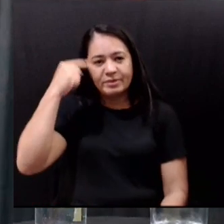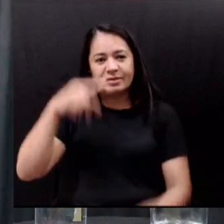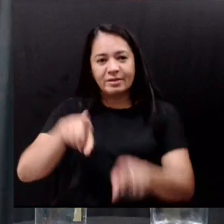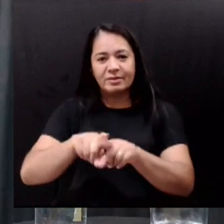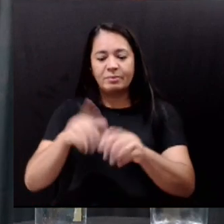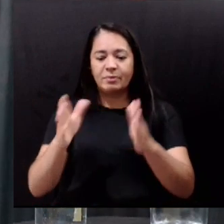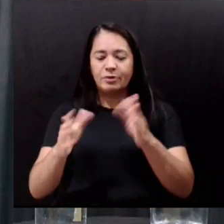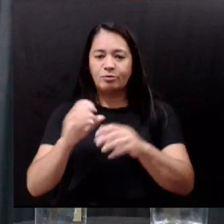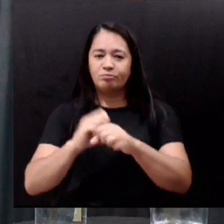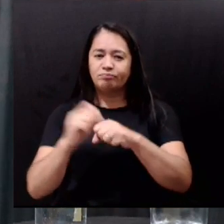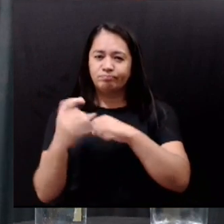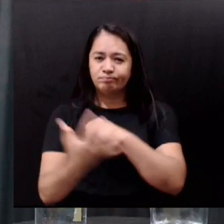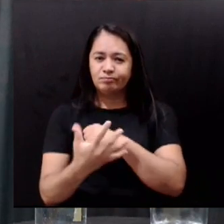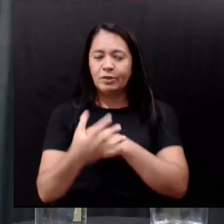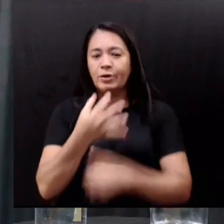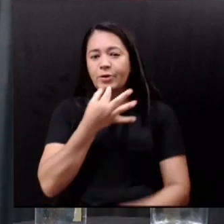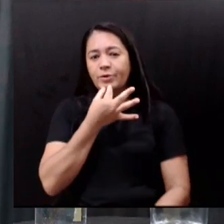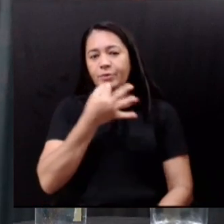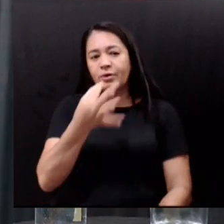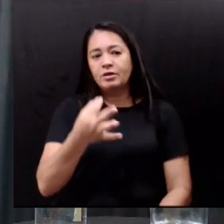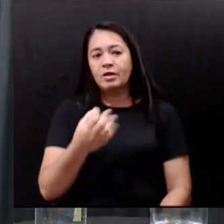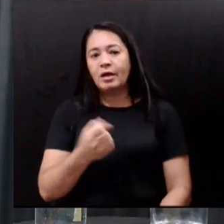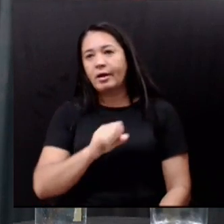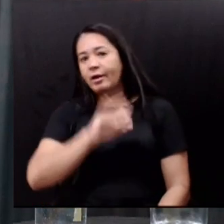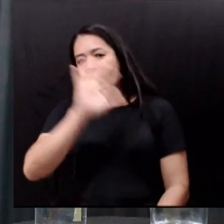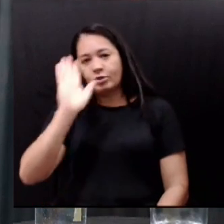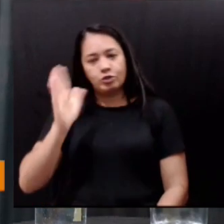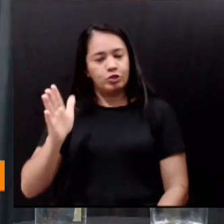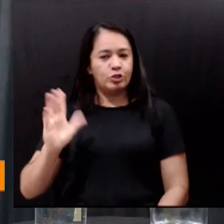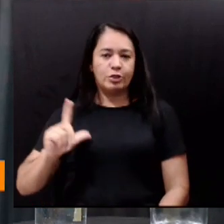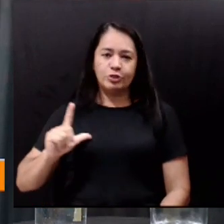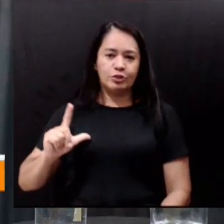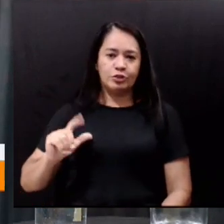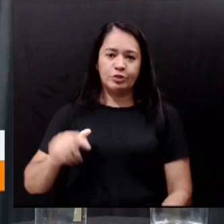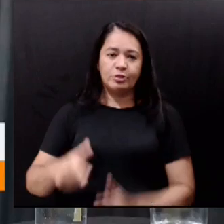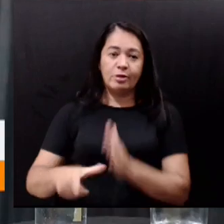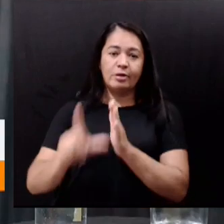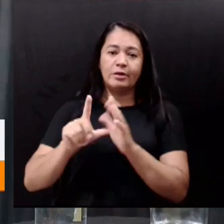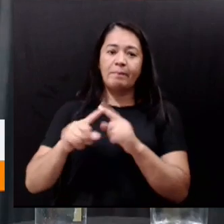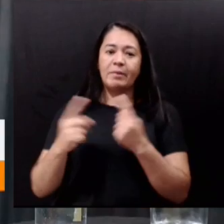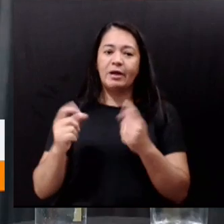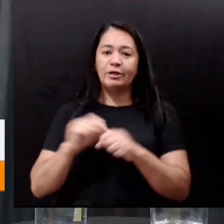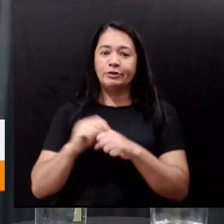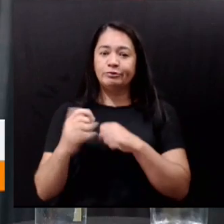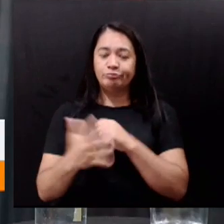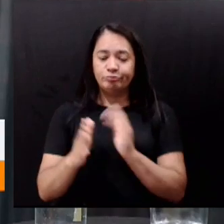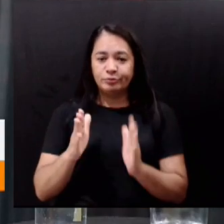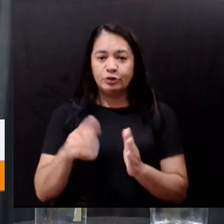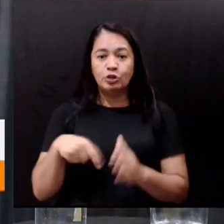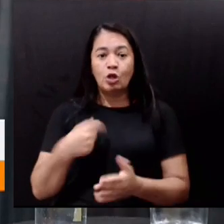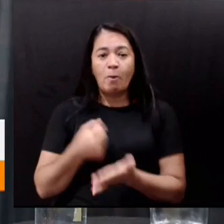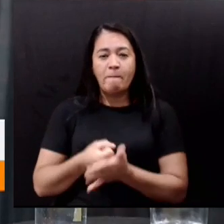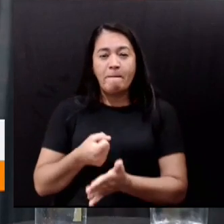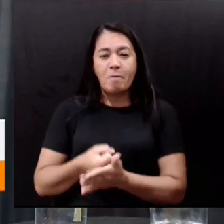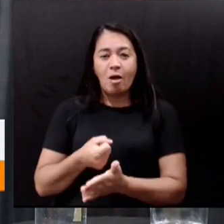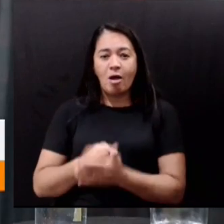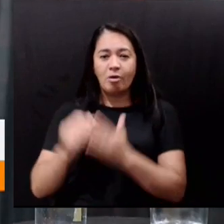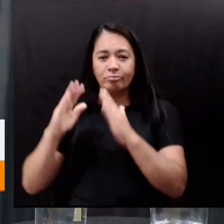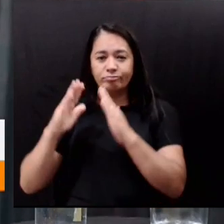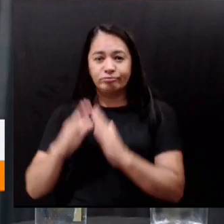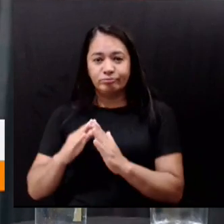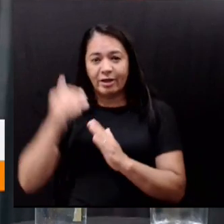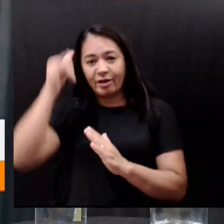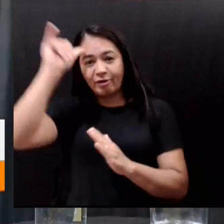acho que, claro, casos já existiam antes, mas como na pandemia a gente foi obrigado a estar dentro de casa e não só a